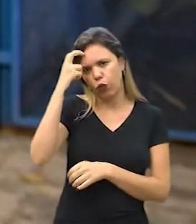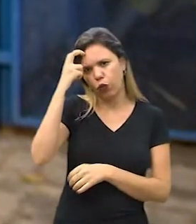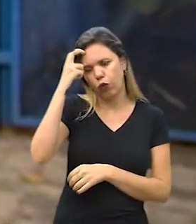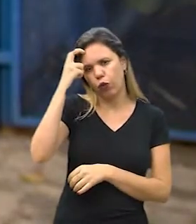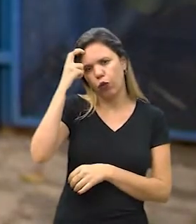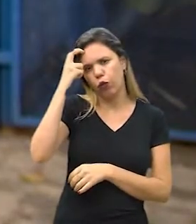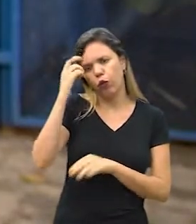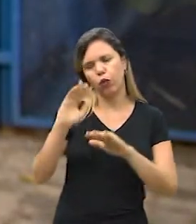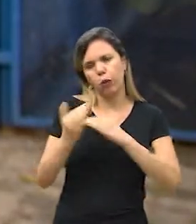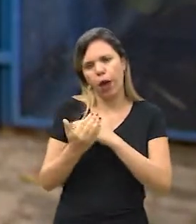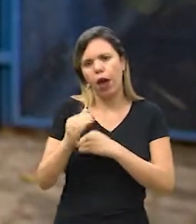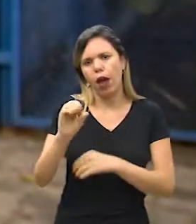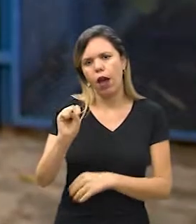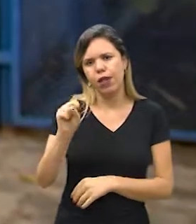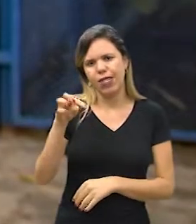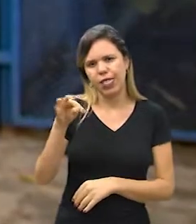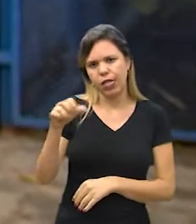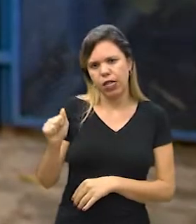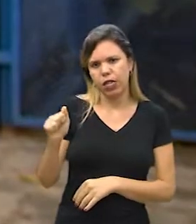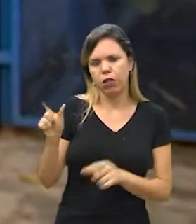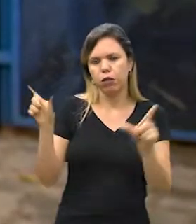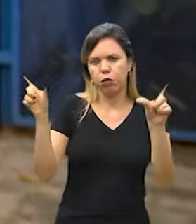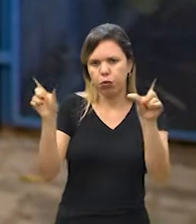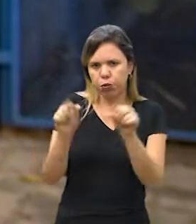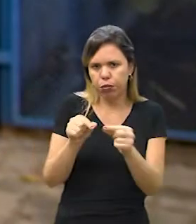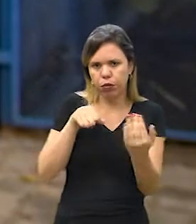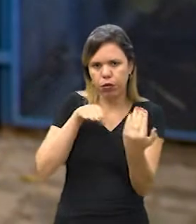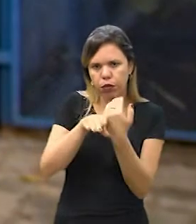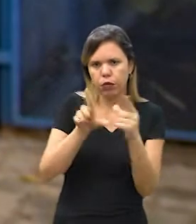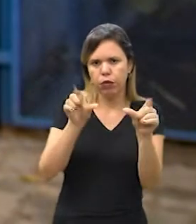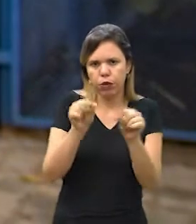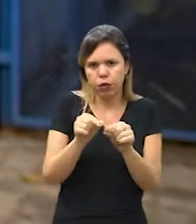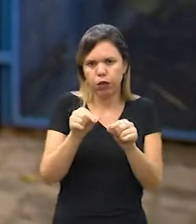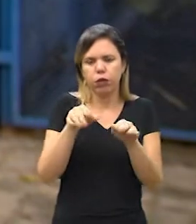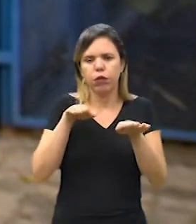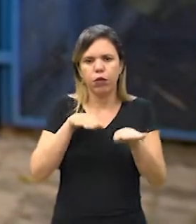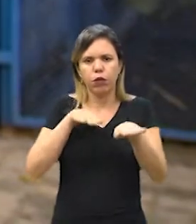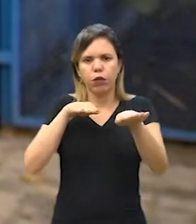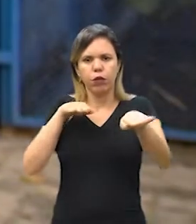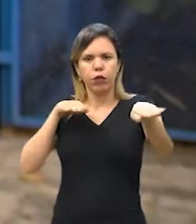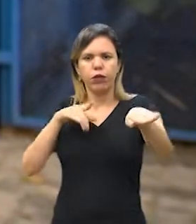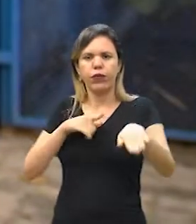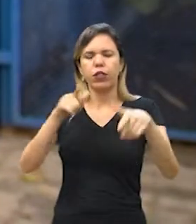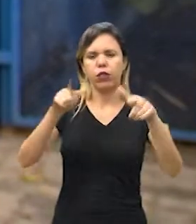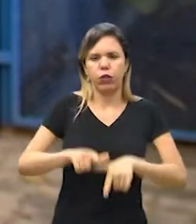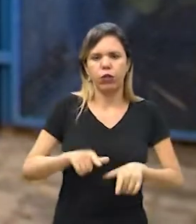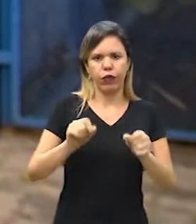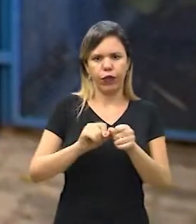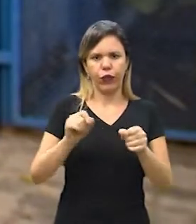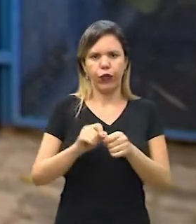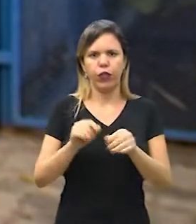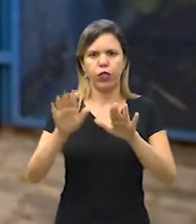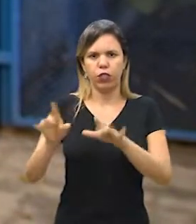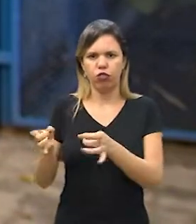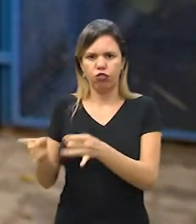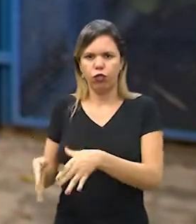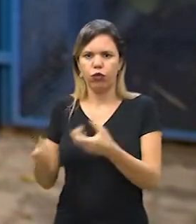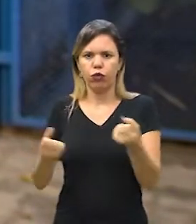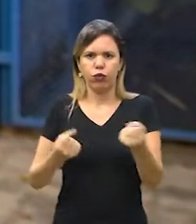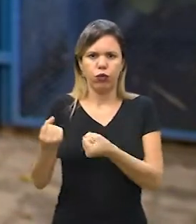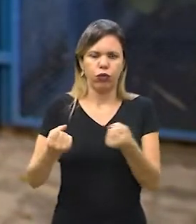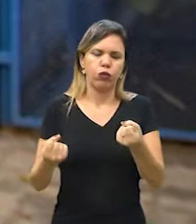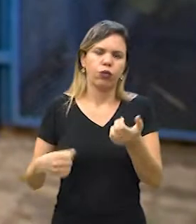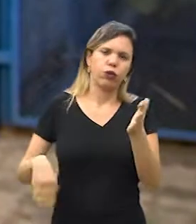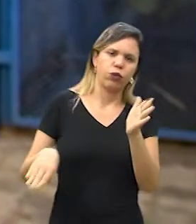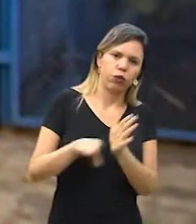altura do cultura ali do santa eleny ela ele diz a foca também o trânsito né porque ele vai vai até o estacionamento lá onde eles vão poder